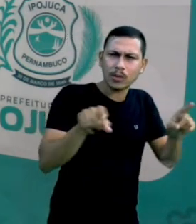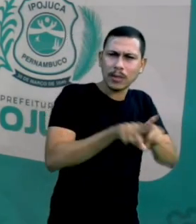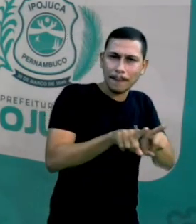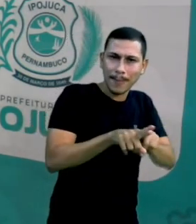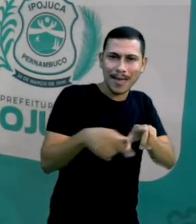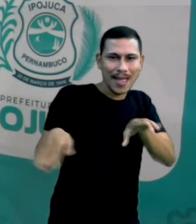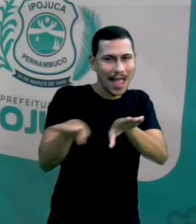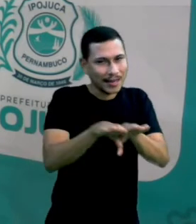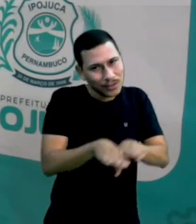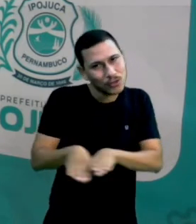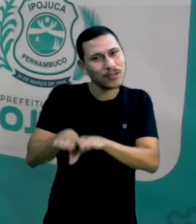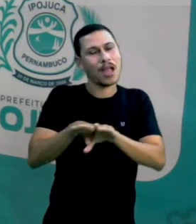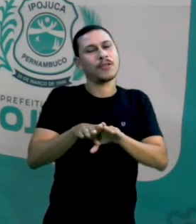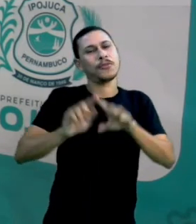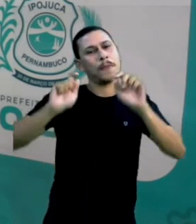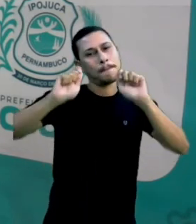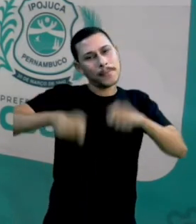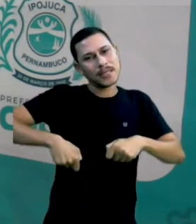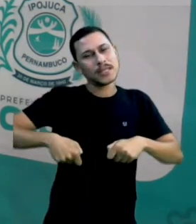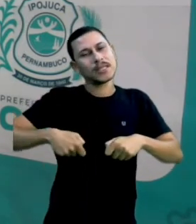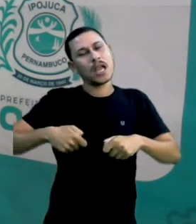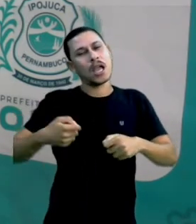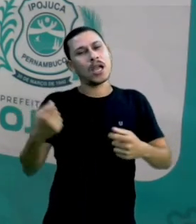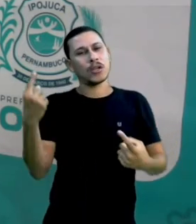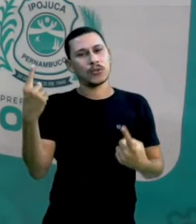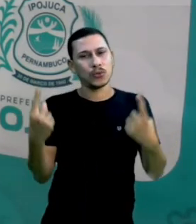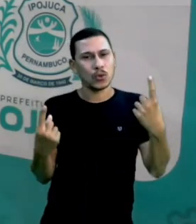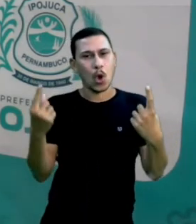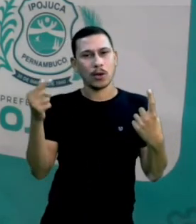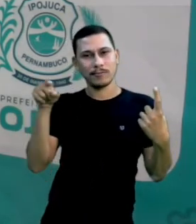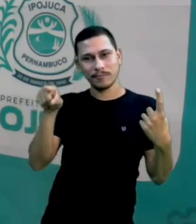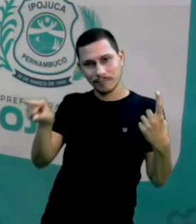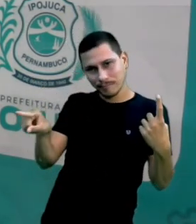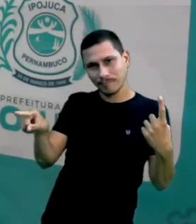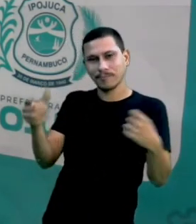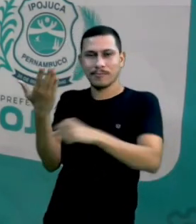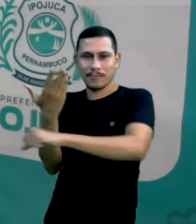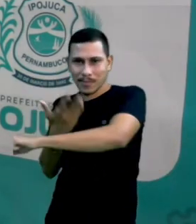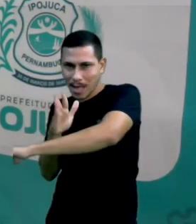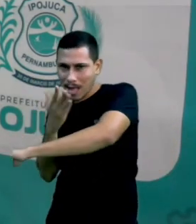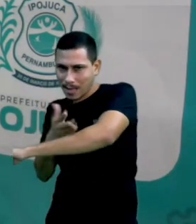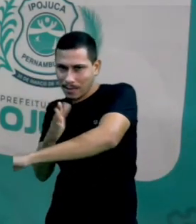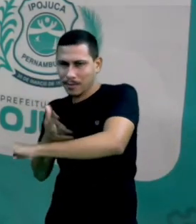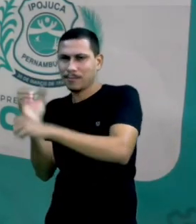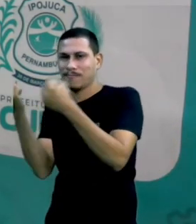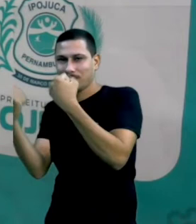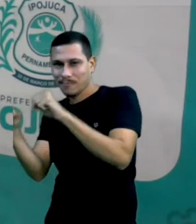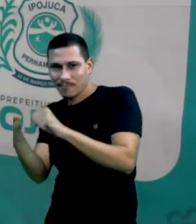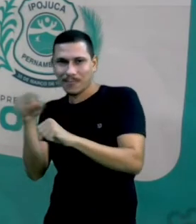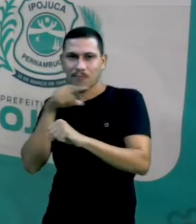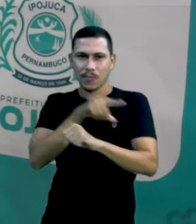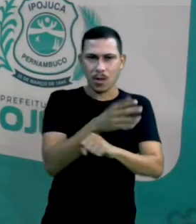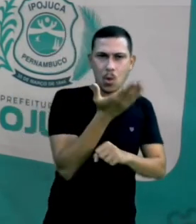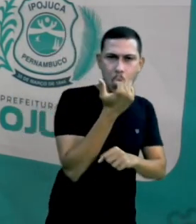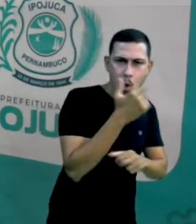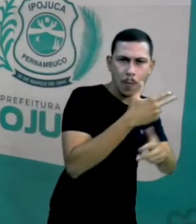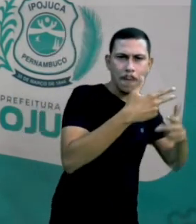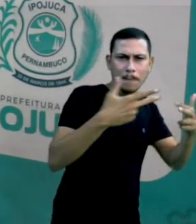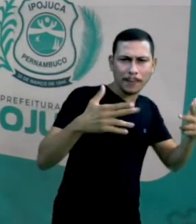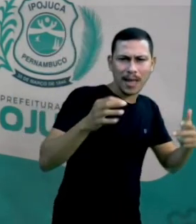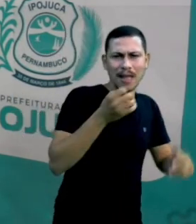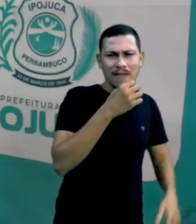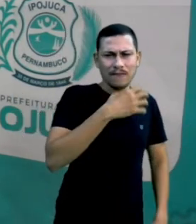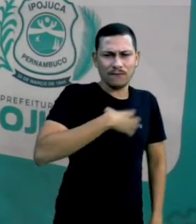diretamente relacionado com o nosso desempenho, não só com a resposta que nossa resistência muscular vai gerar,